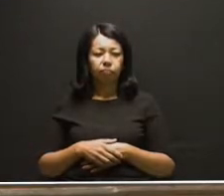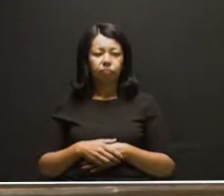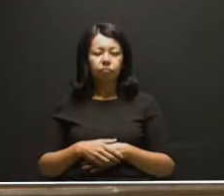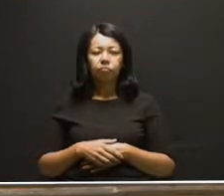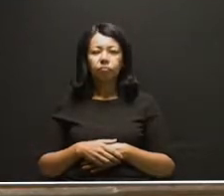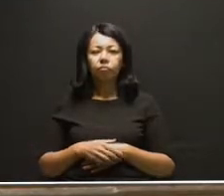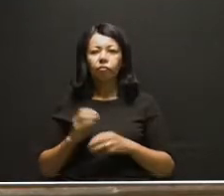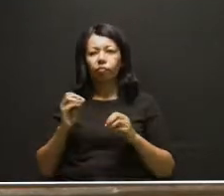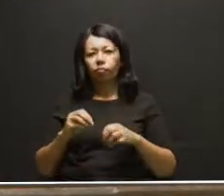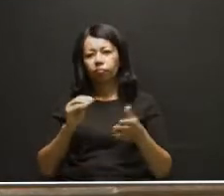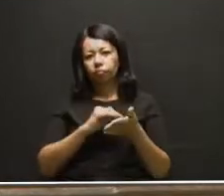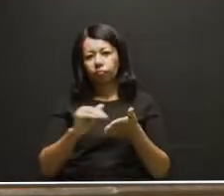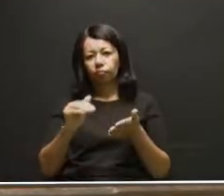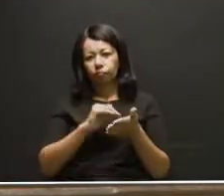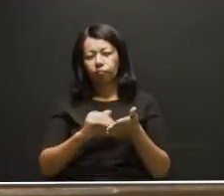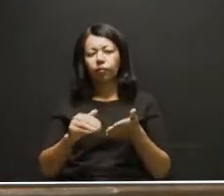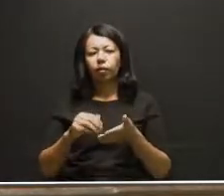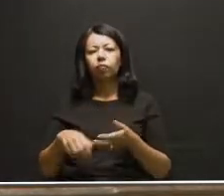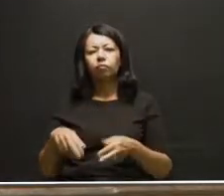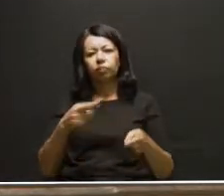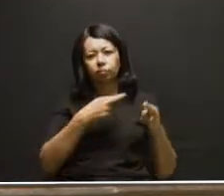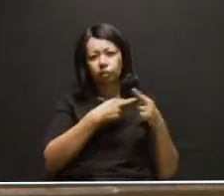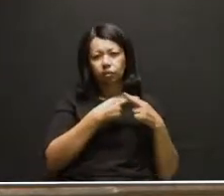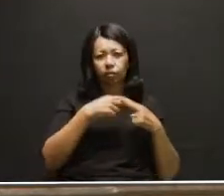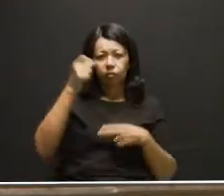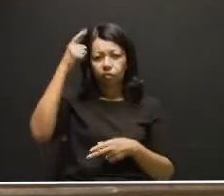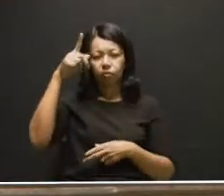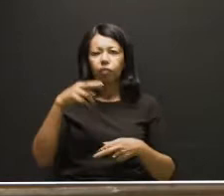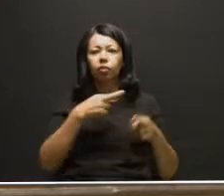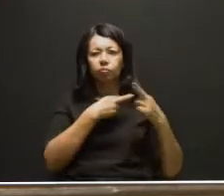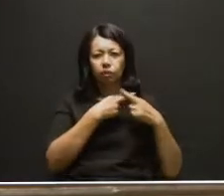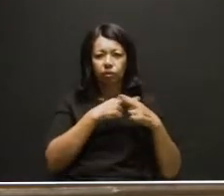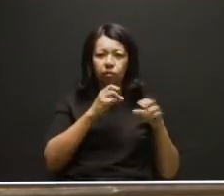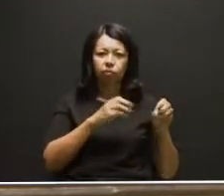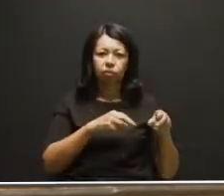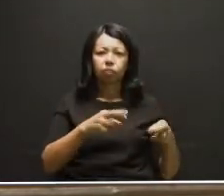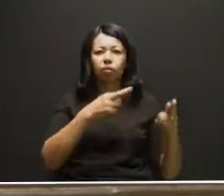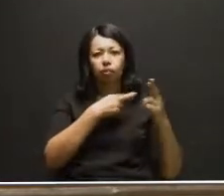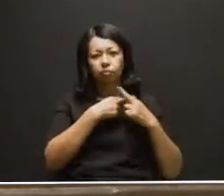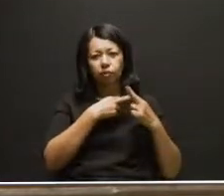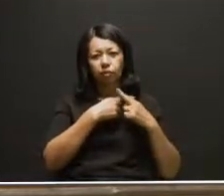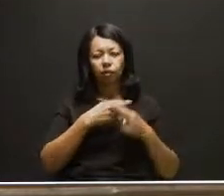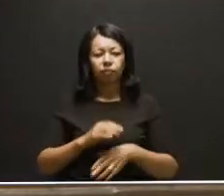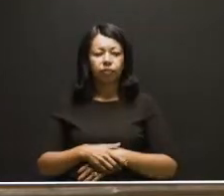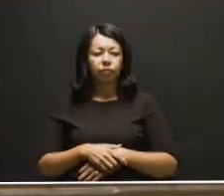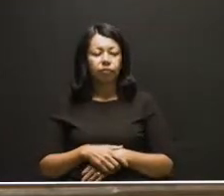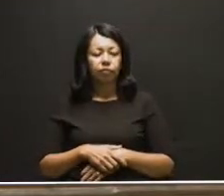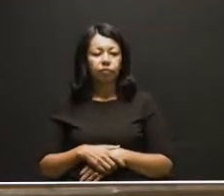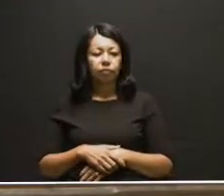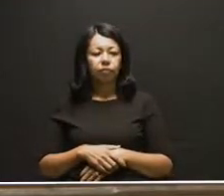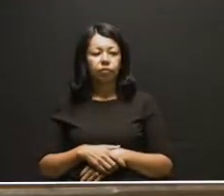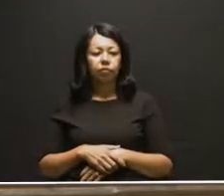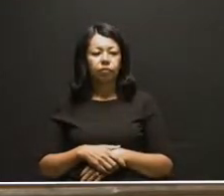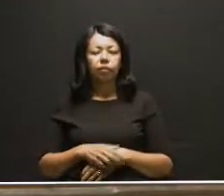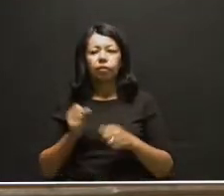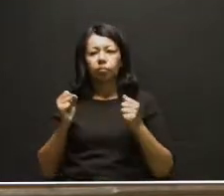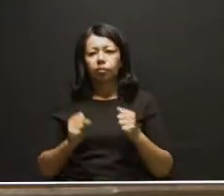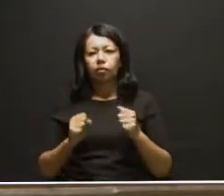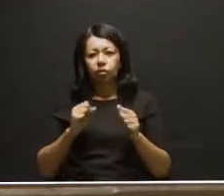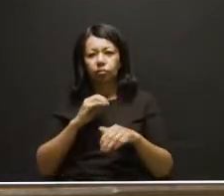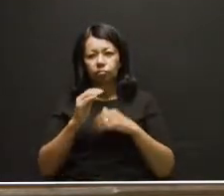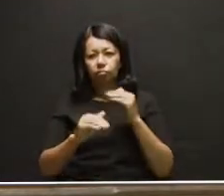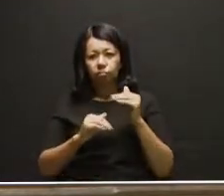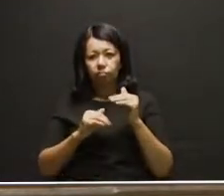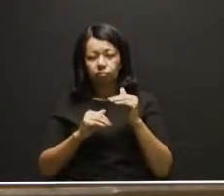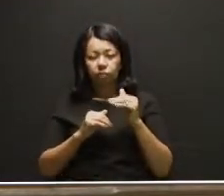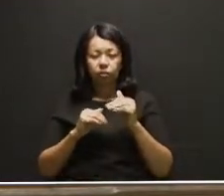colocar o secretário de planejamento de competência e de cultura competente do caso competente e outra ele pode planejar a vontade mas eu